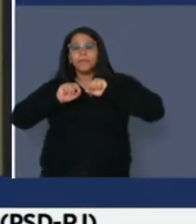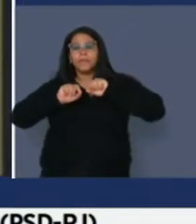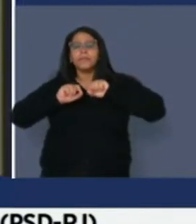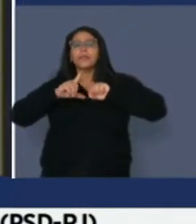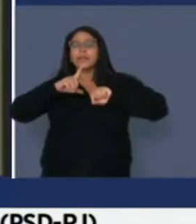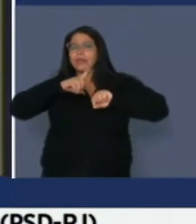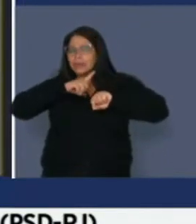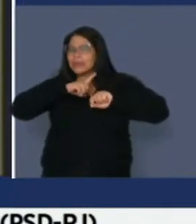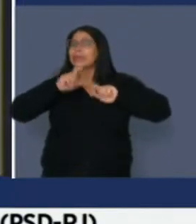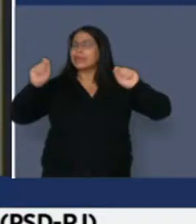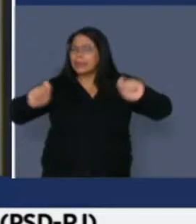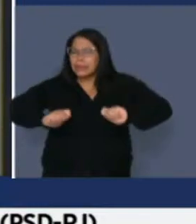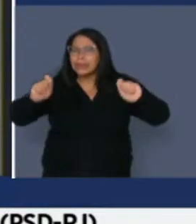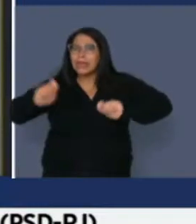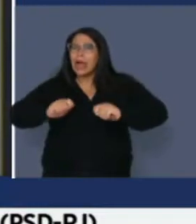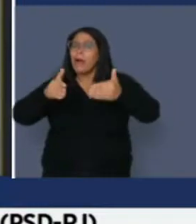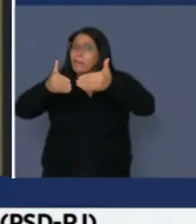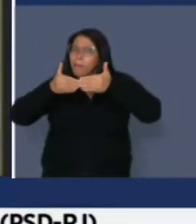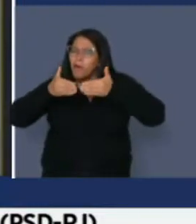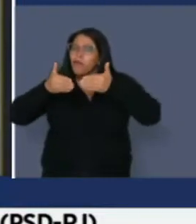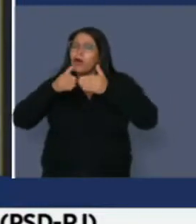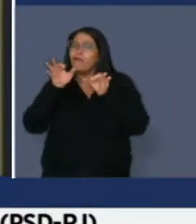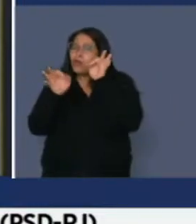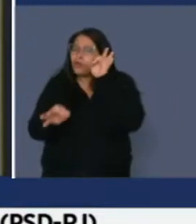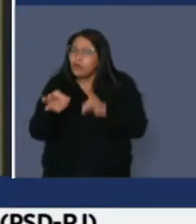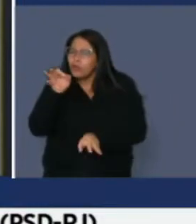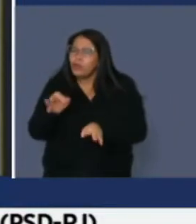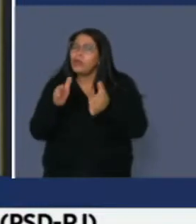ainda dá tempo de vocês fazerem justiça.